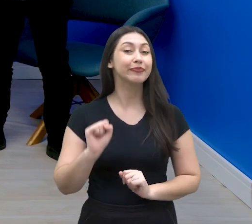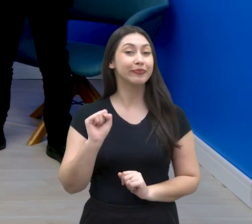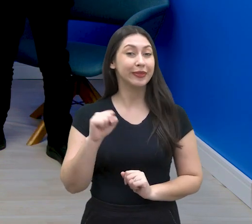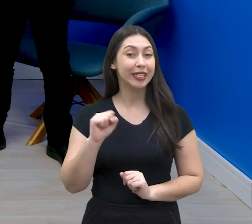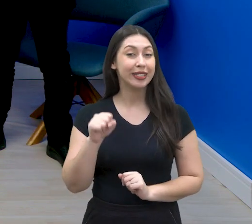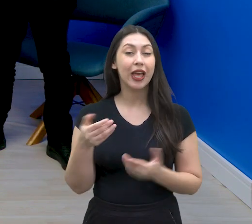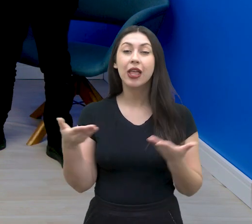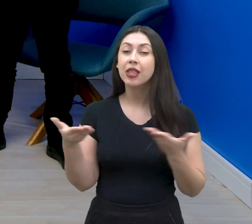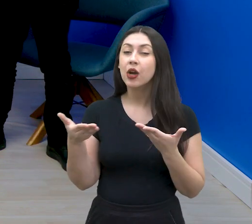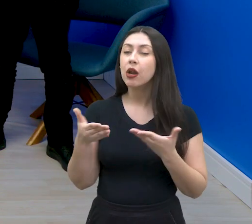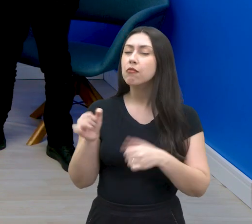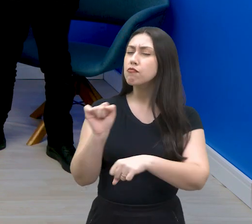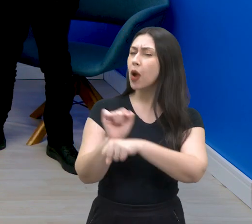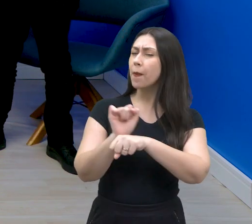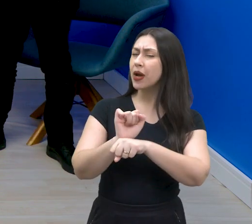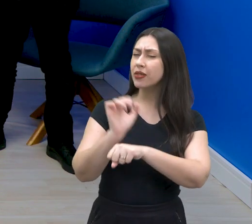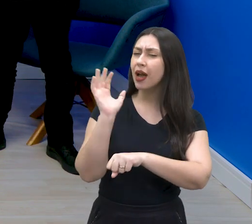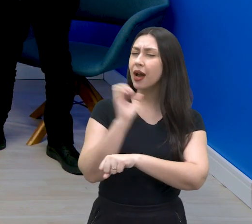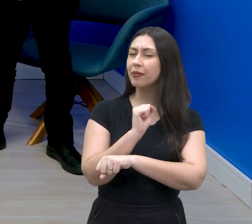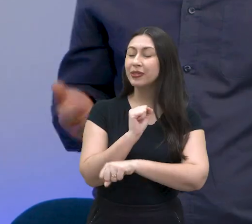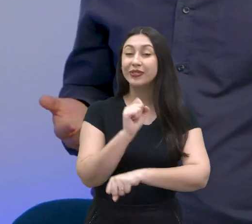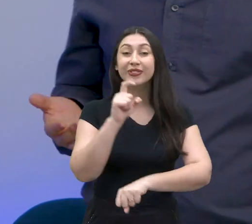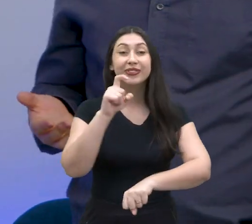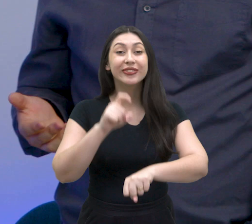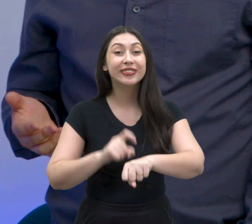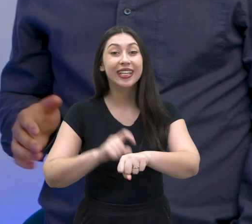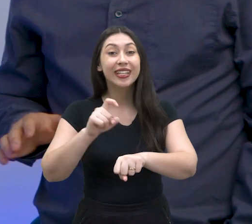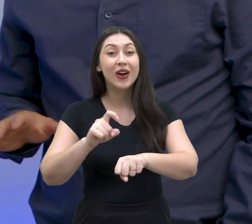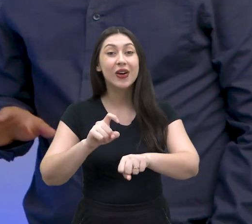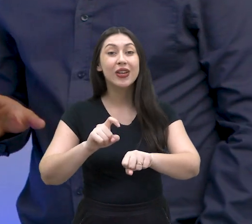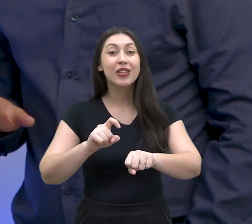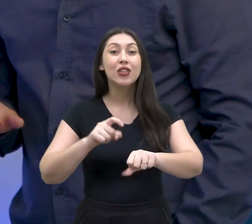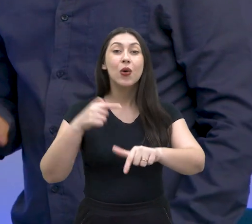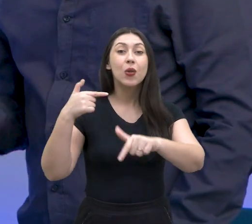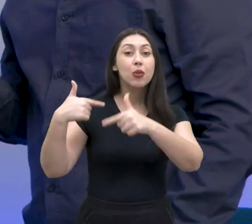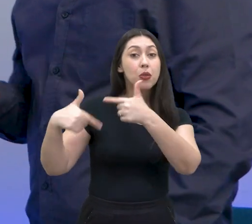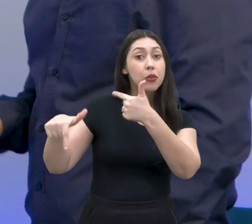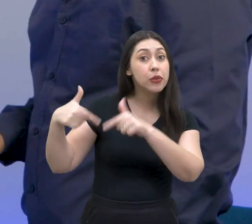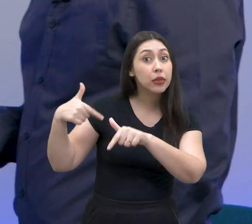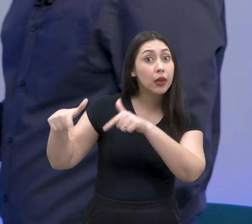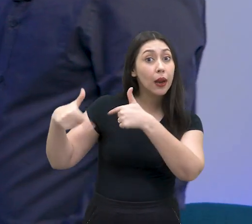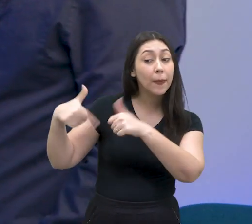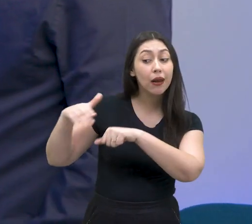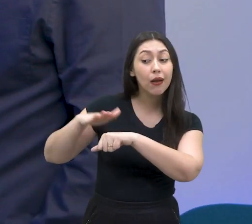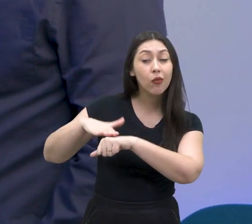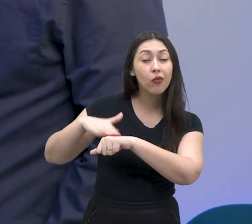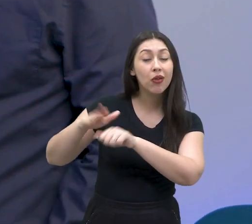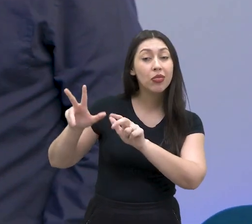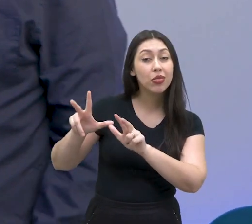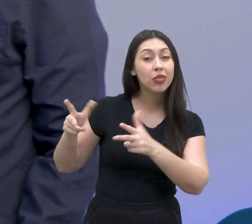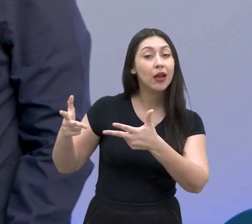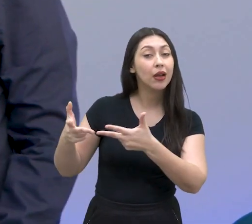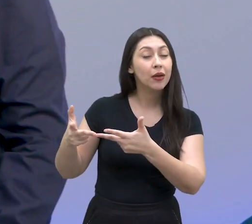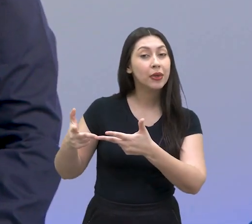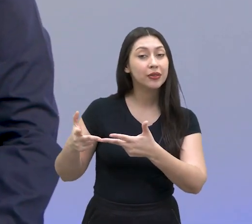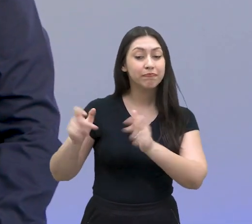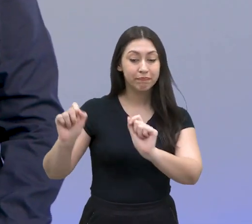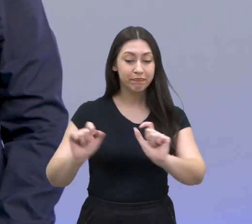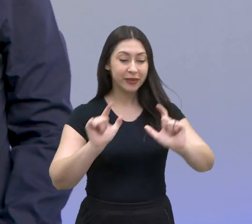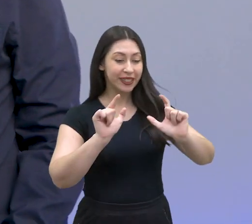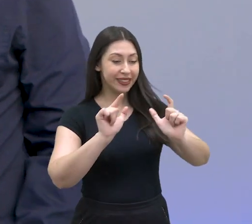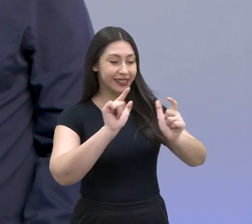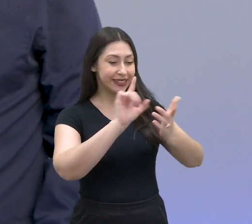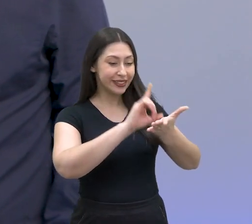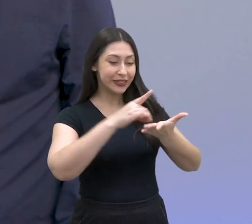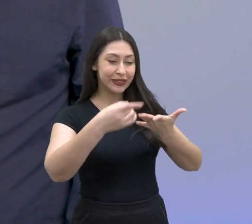faz uma pausa bem rápida nesse assunto, porque chegou a hora da gente falar a respeito dos trabalhos realizados aqui na Câmara. É o